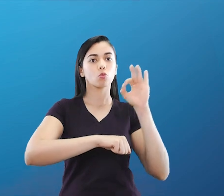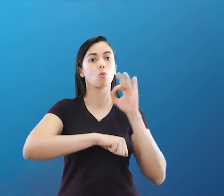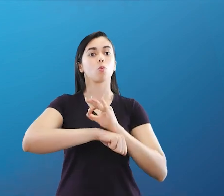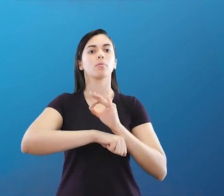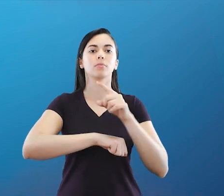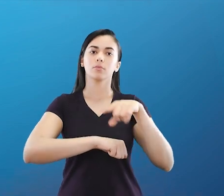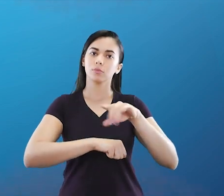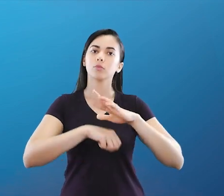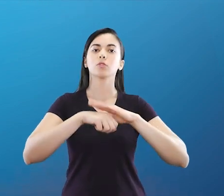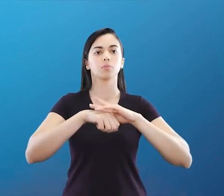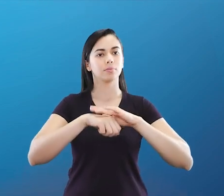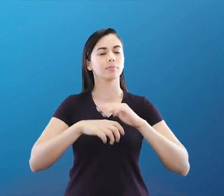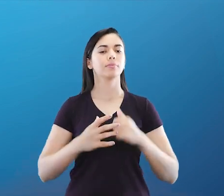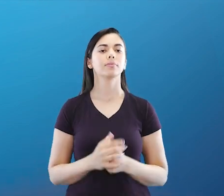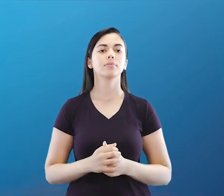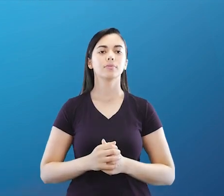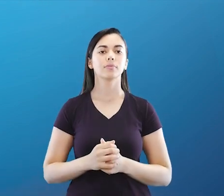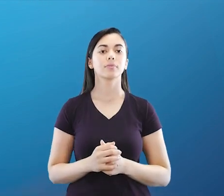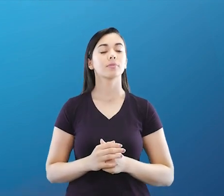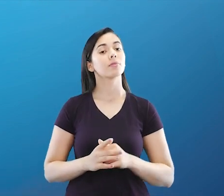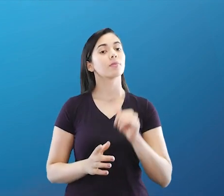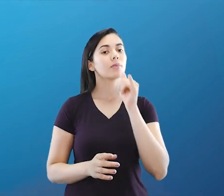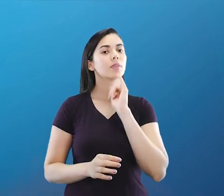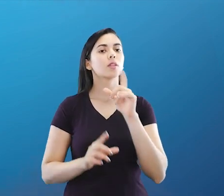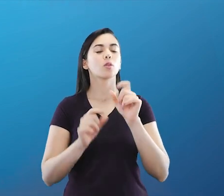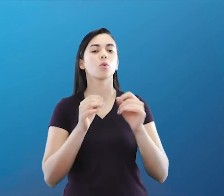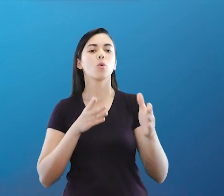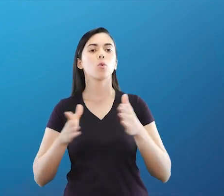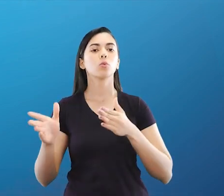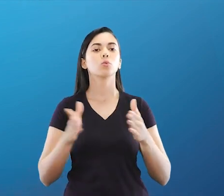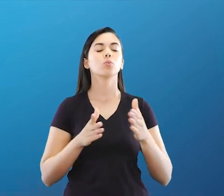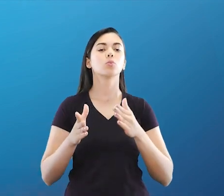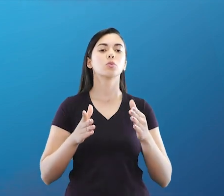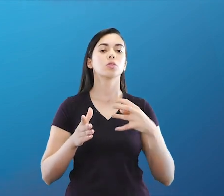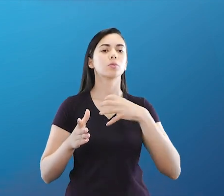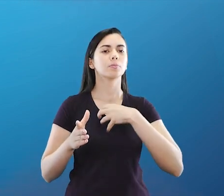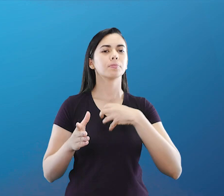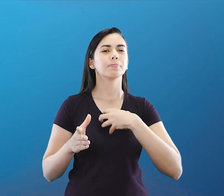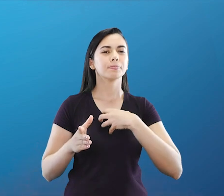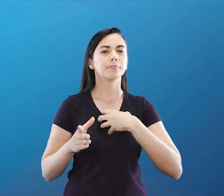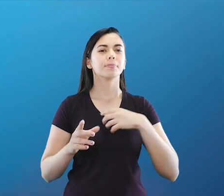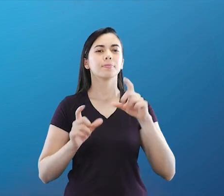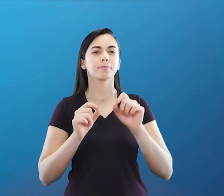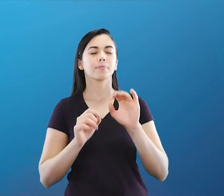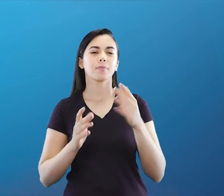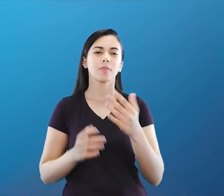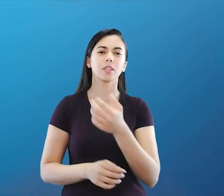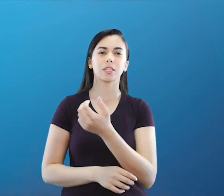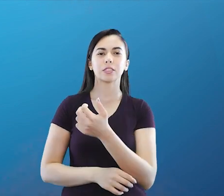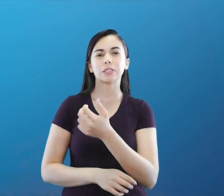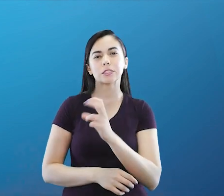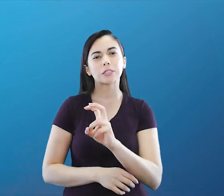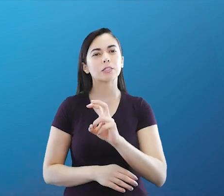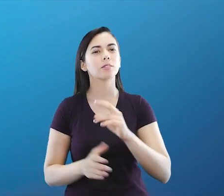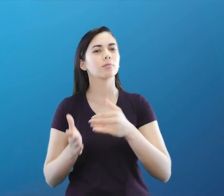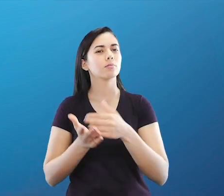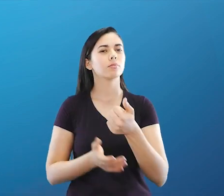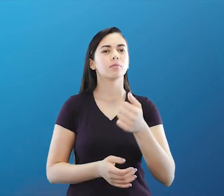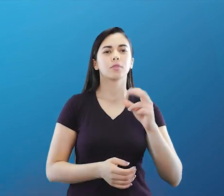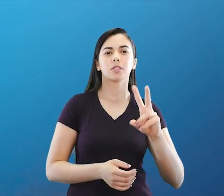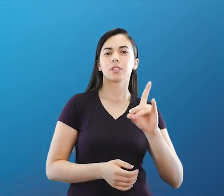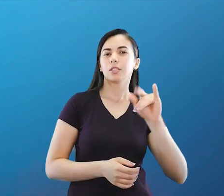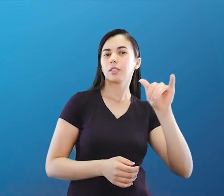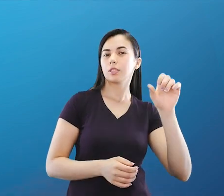pelo mosquito. E o período de incubação, ele leva de 5 a 15 dias. Mas o que é